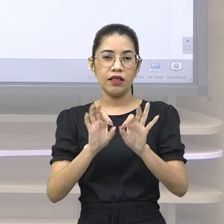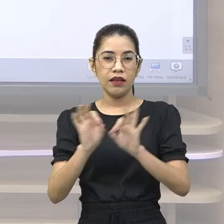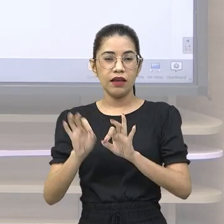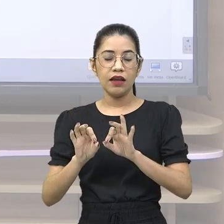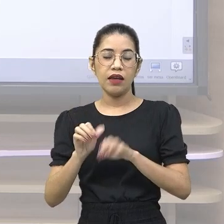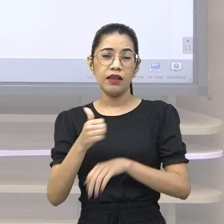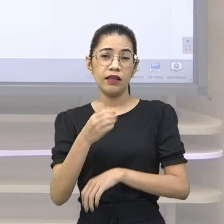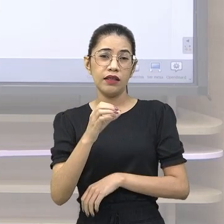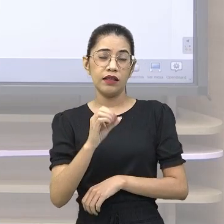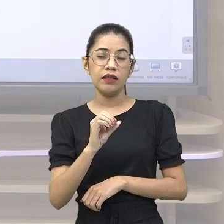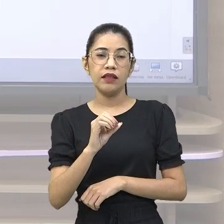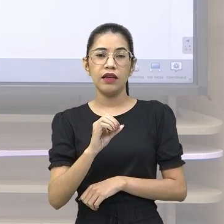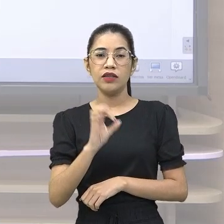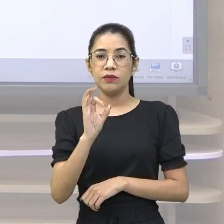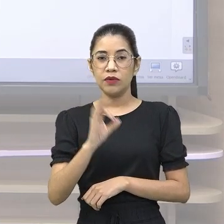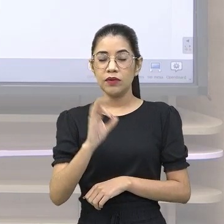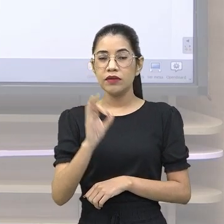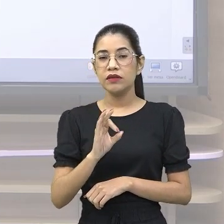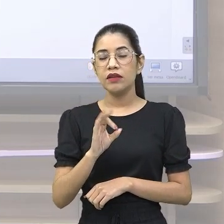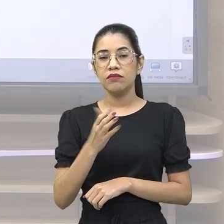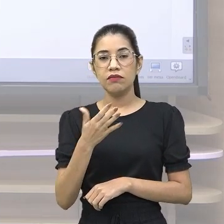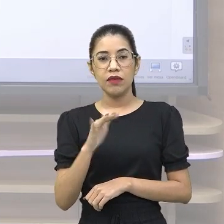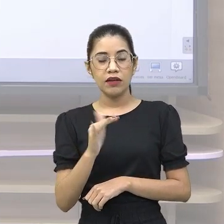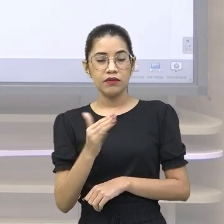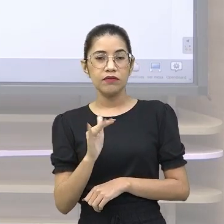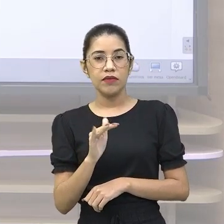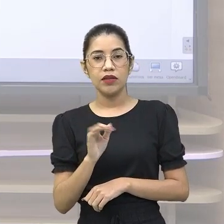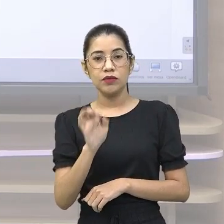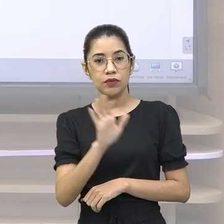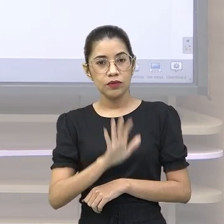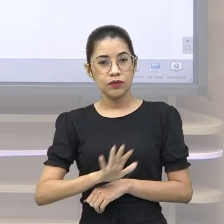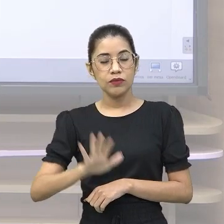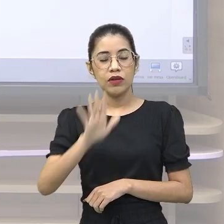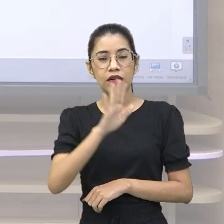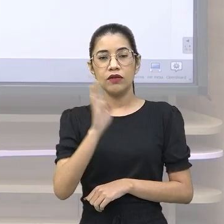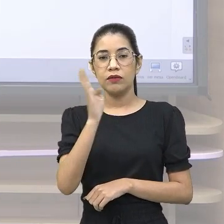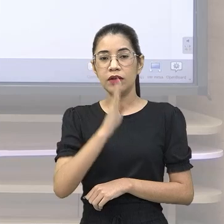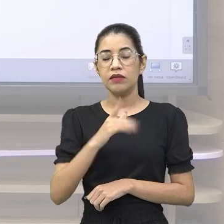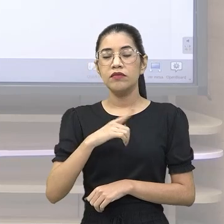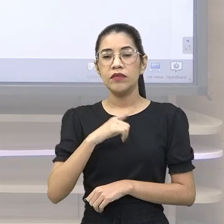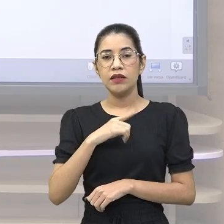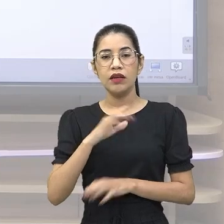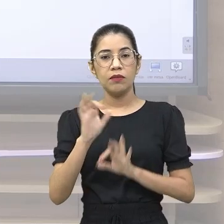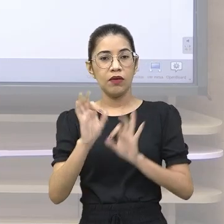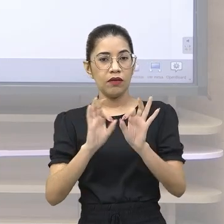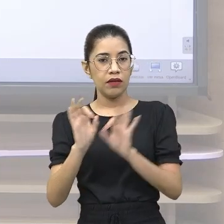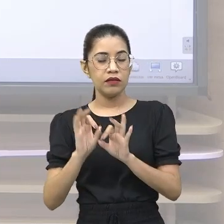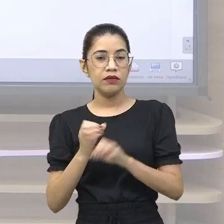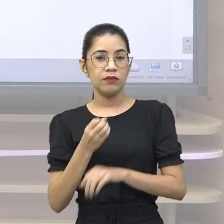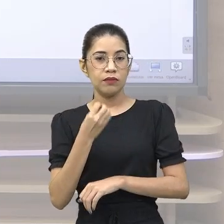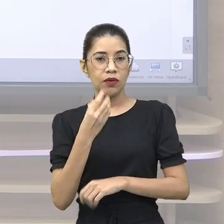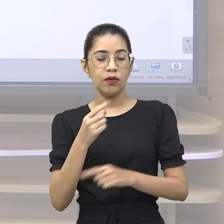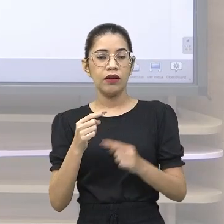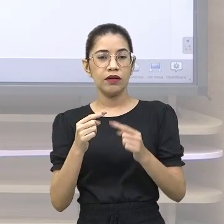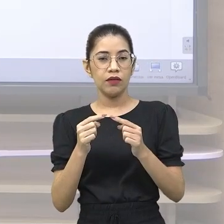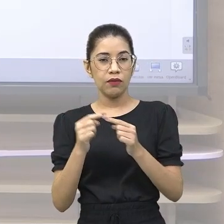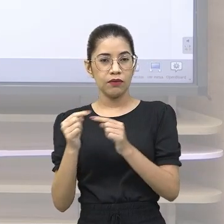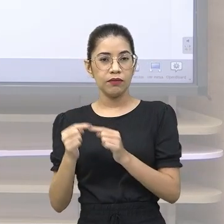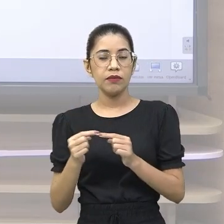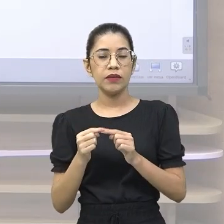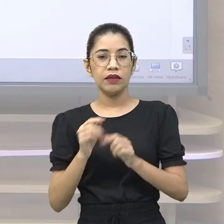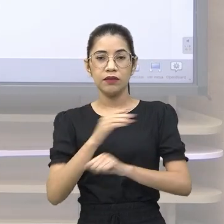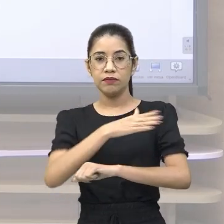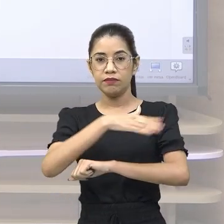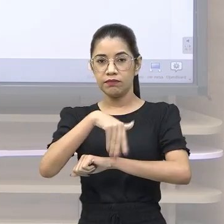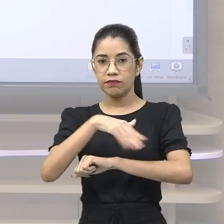10% de todas as rodovias no território brasileiro que tem uma pavimentação eh adequada aí nós